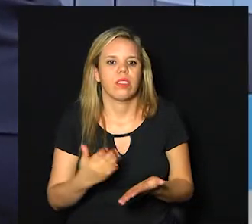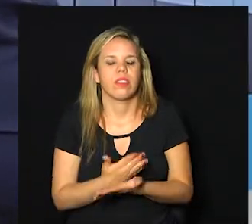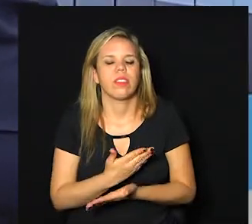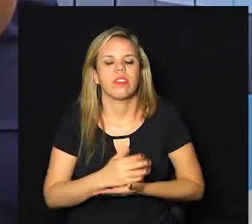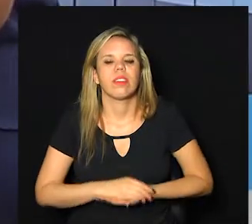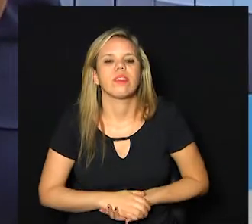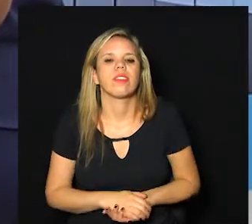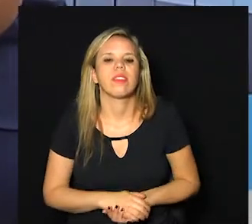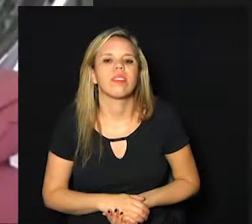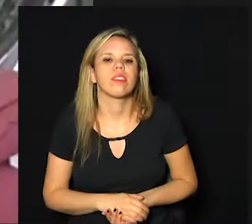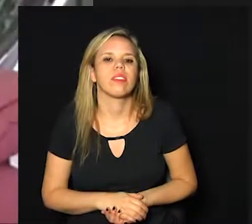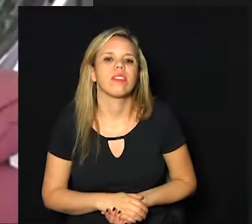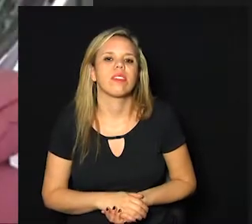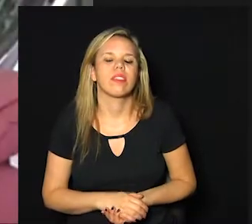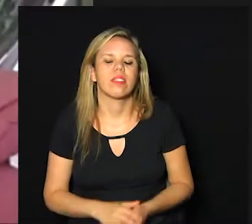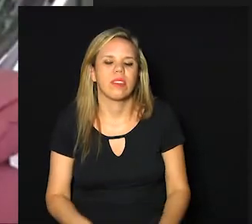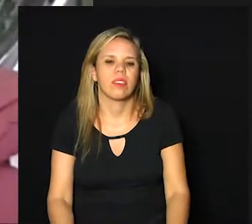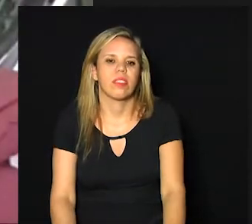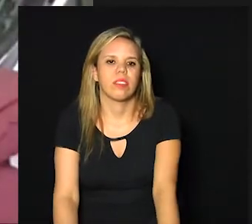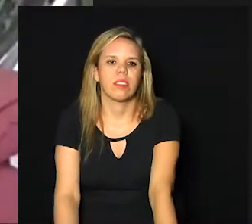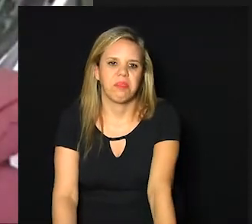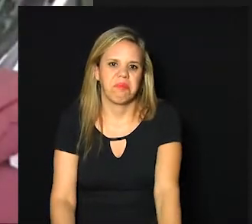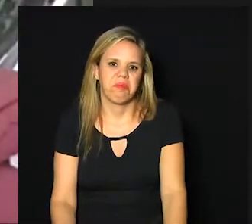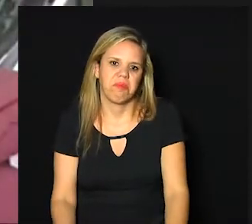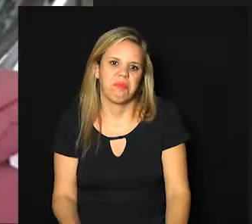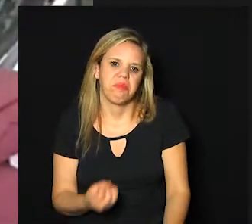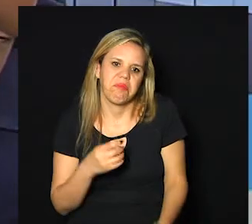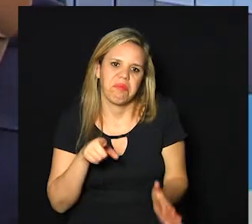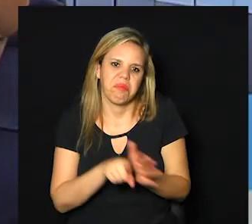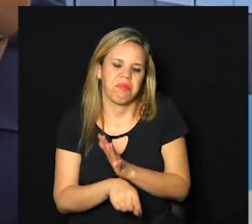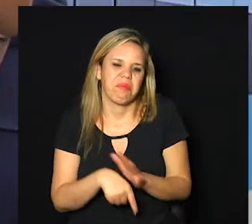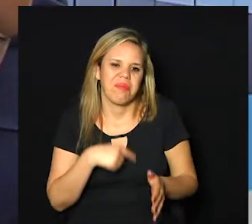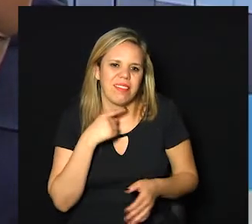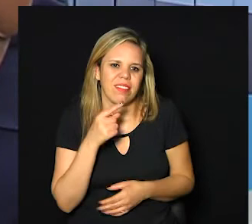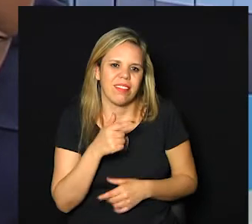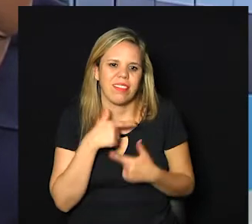livro? Olha, boa pergunta.